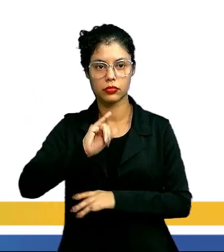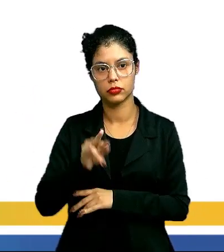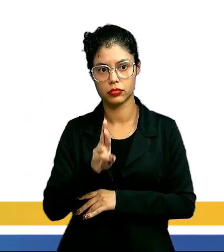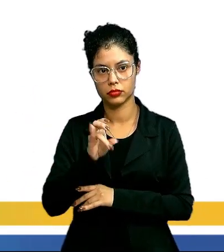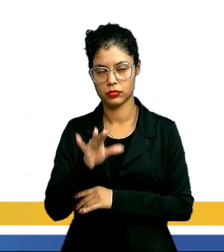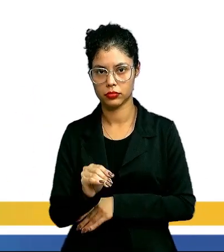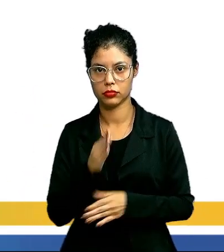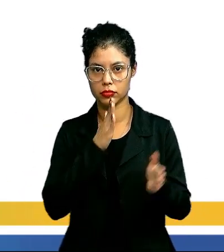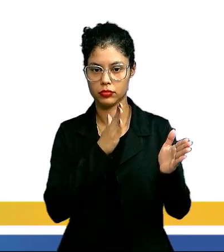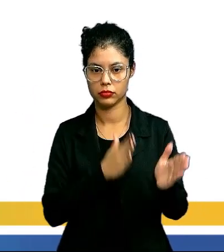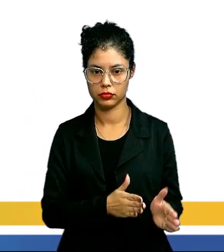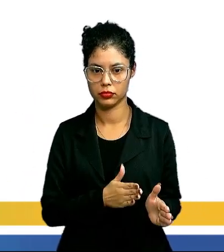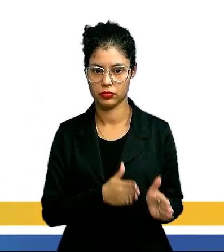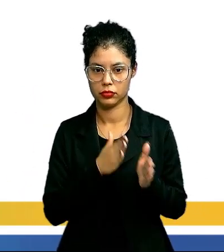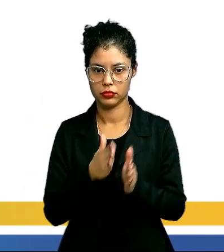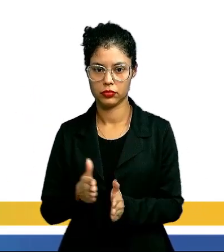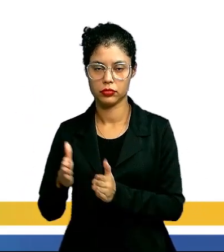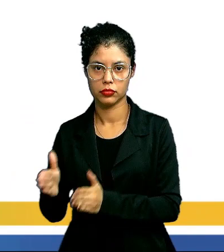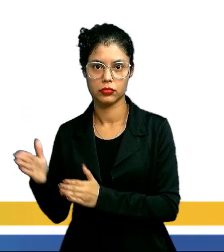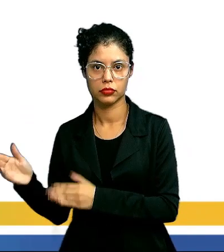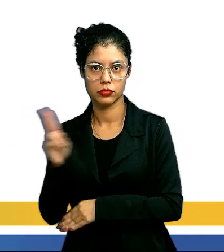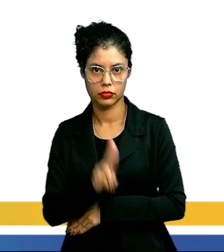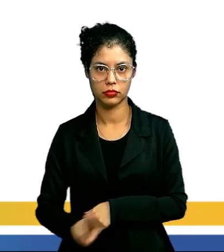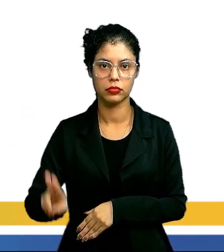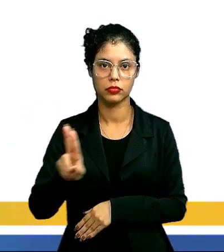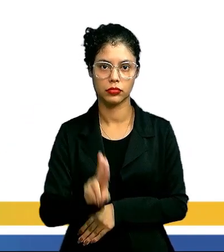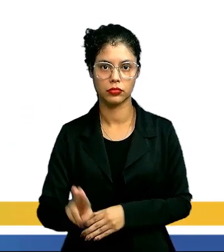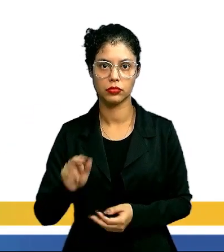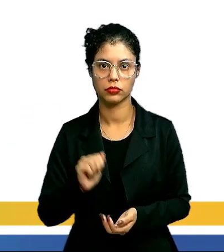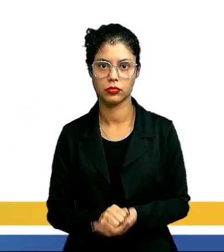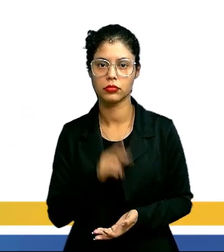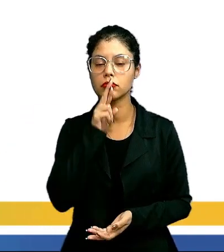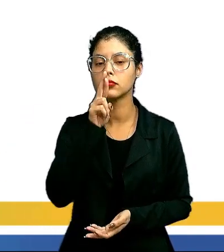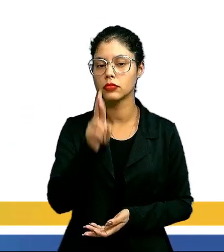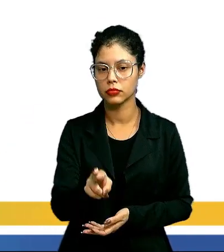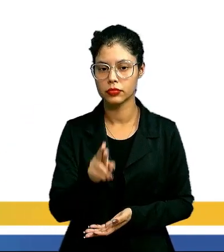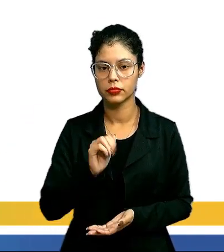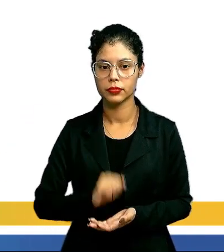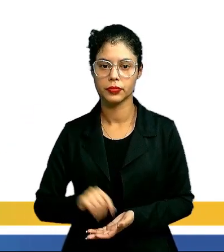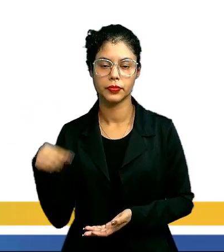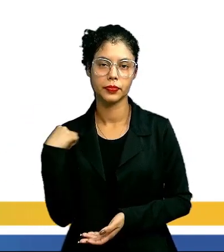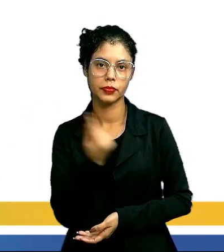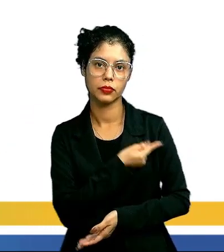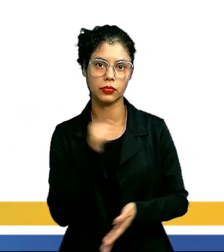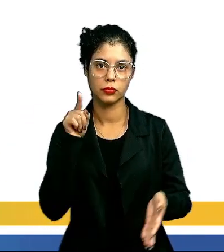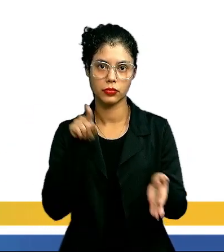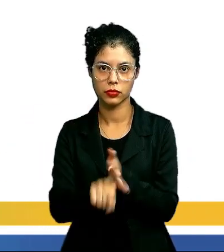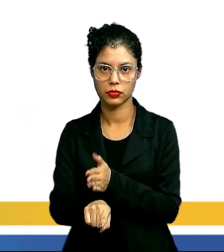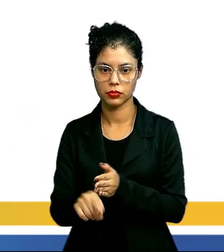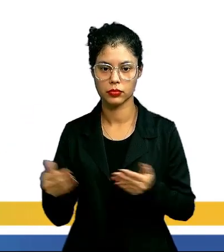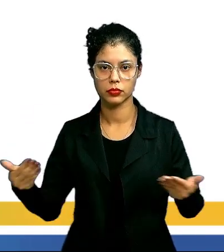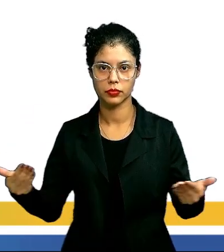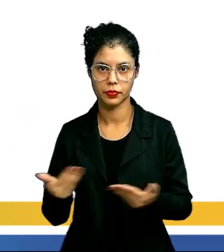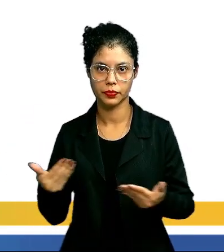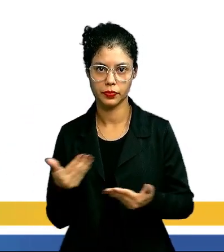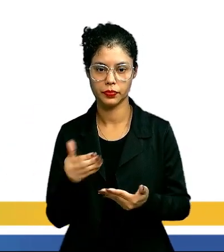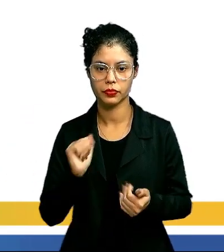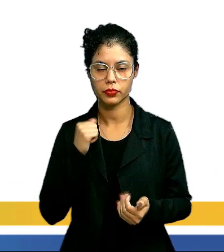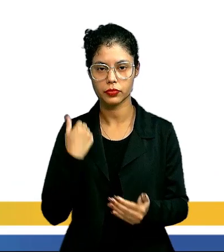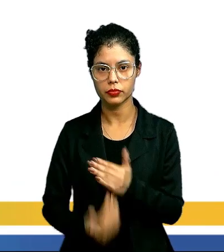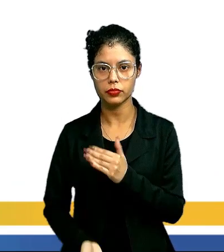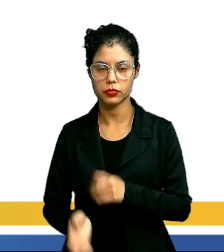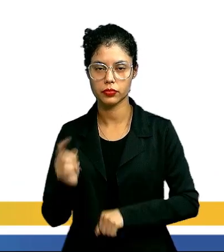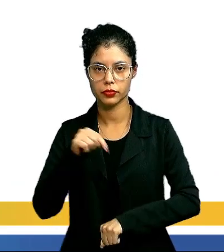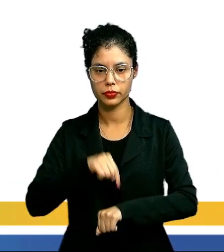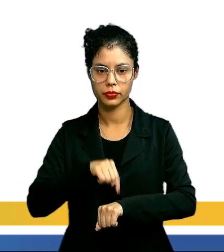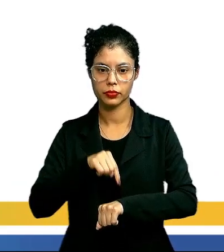compostos segue essa forma e nós vamos utilizá-la para resolver as nossas questões de hoje sem perca